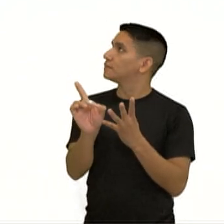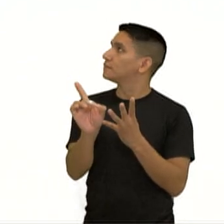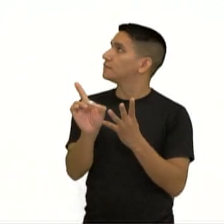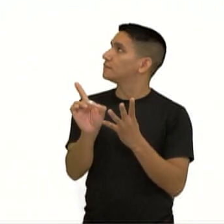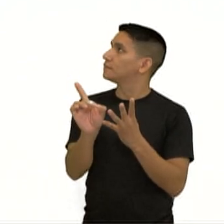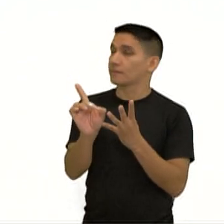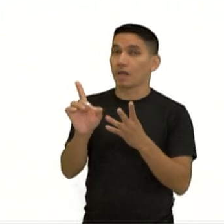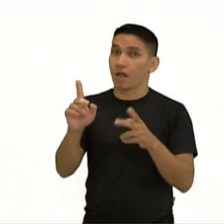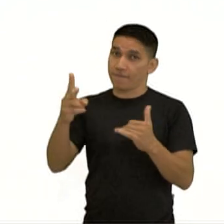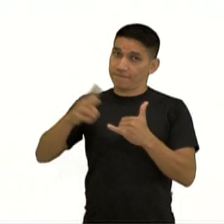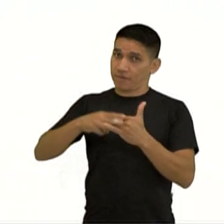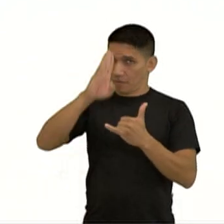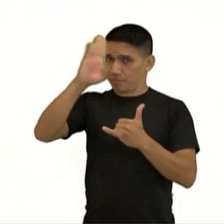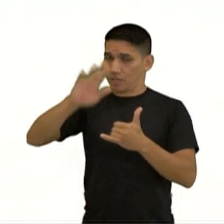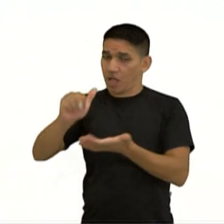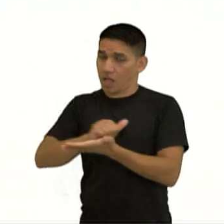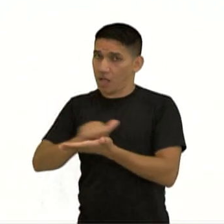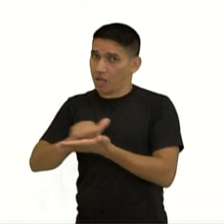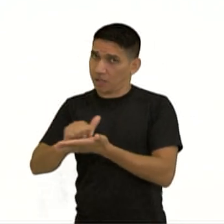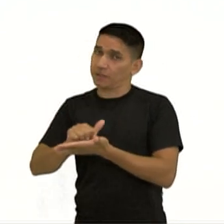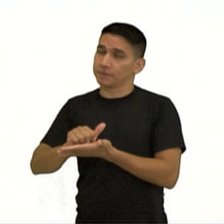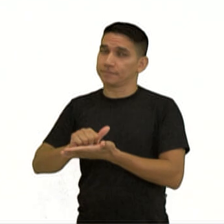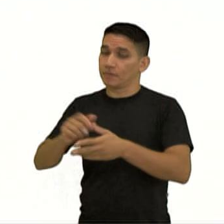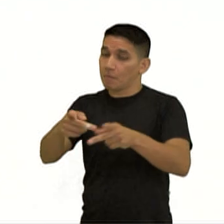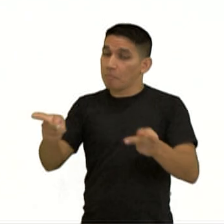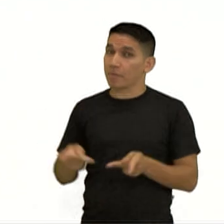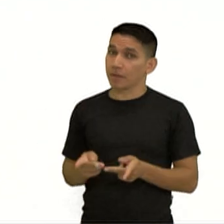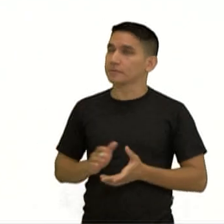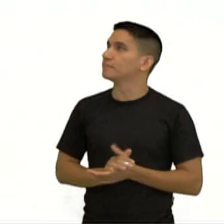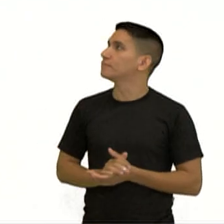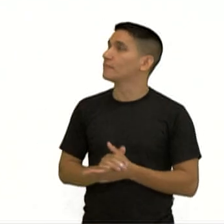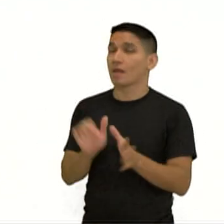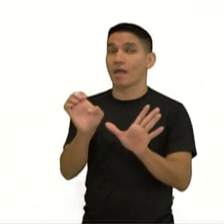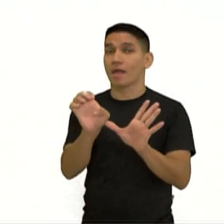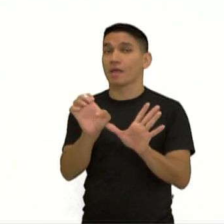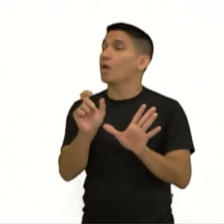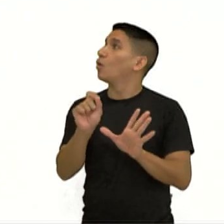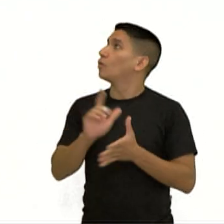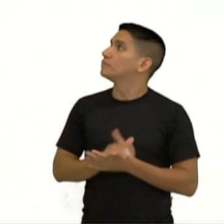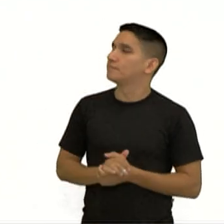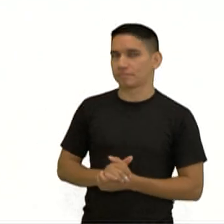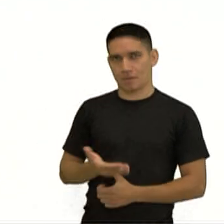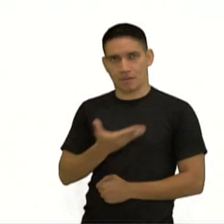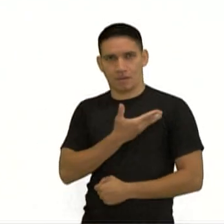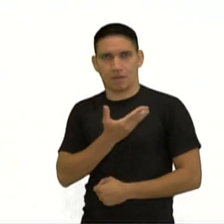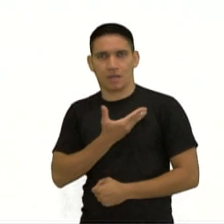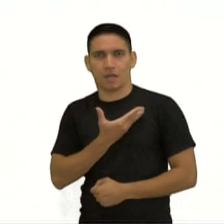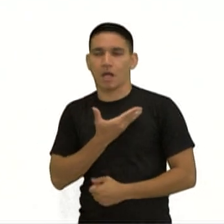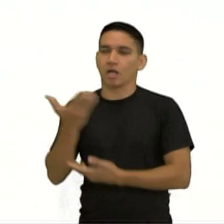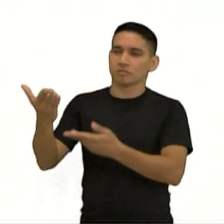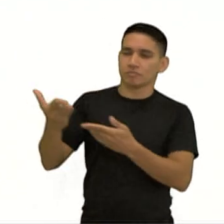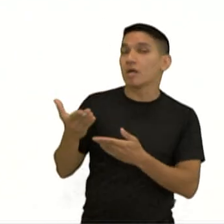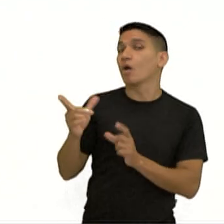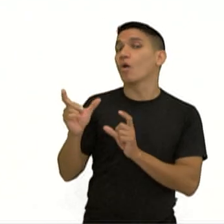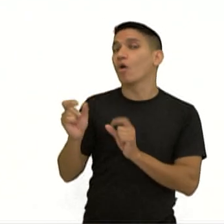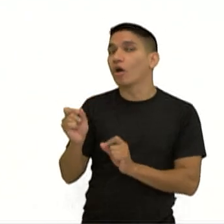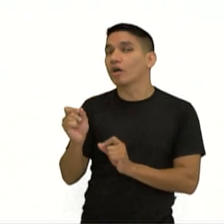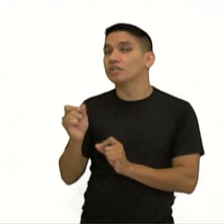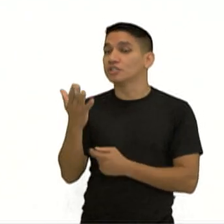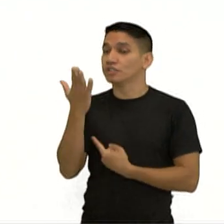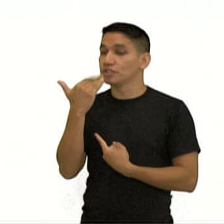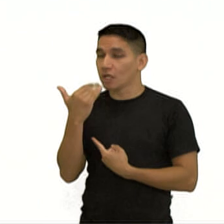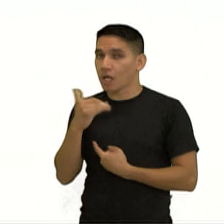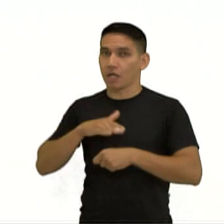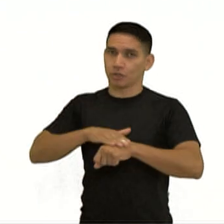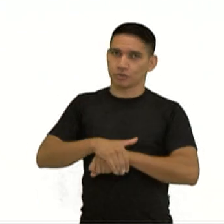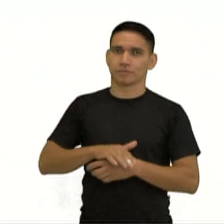verbo principal, lavar. My friends for dinner tonight. Meus amigos, para o jantar hoje à noite. Então, o verbo come,